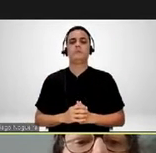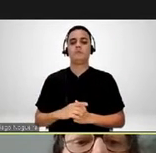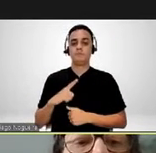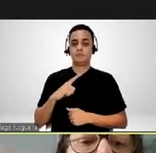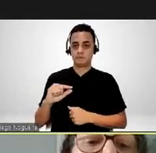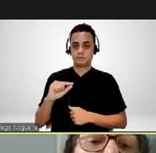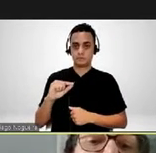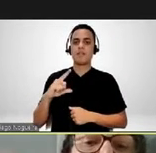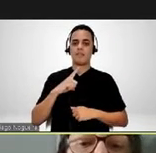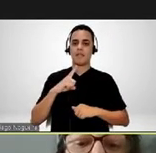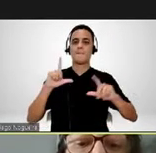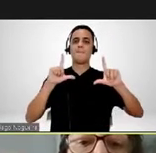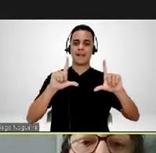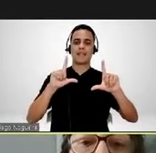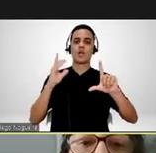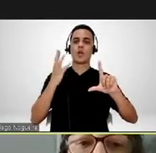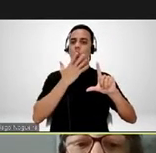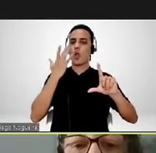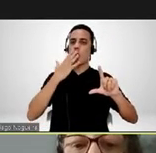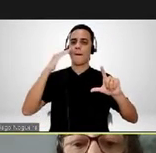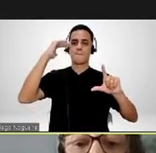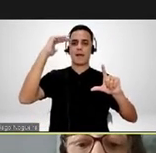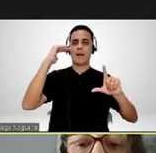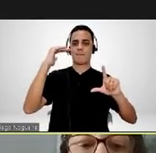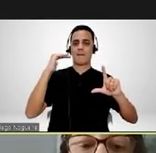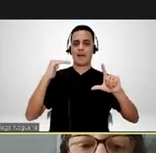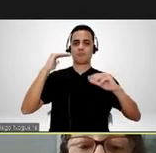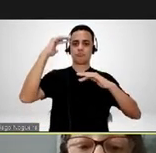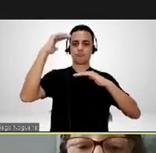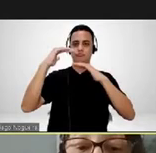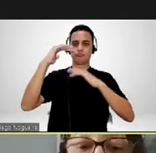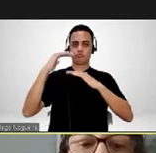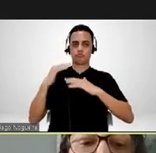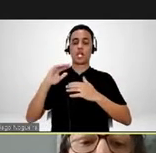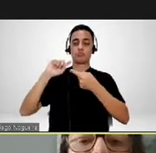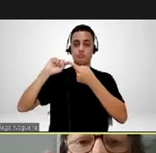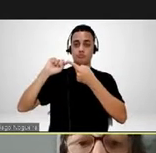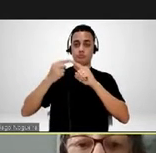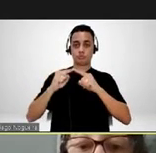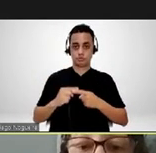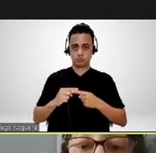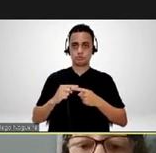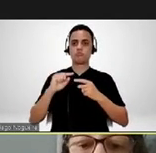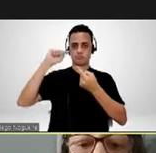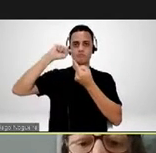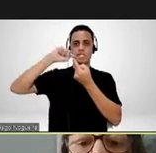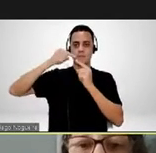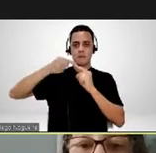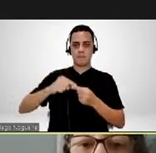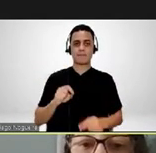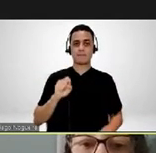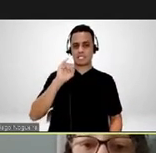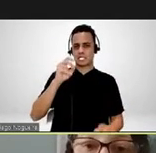de planos cobertos por cores, que estabelecem, então, uma regularidade na composição. Então, observando, a gente tem